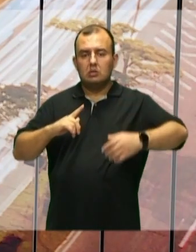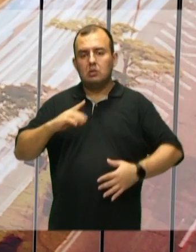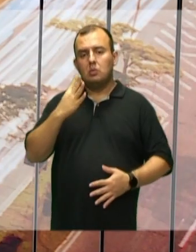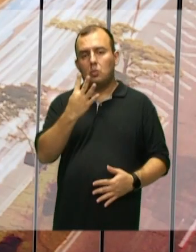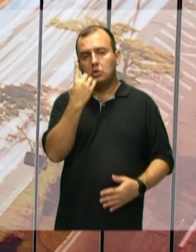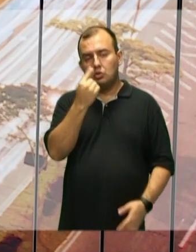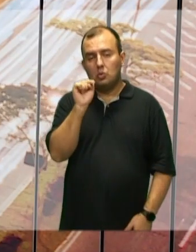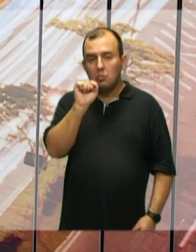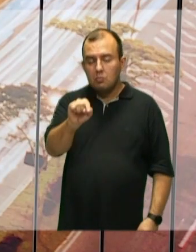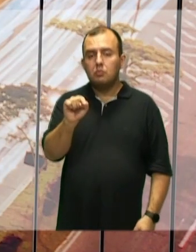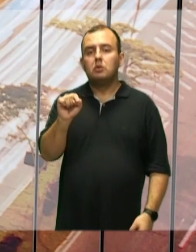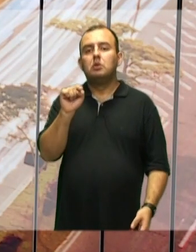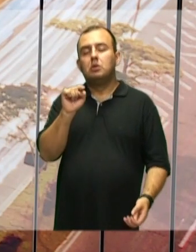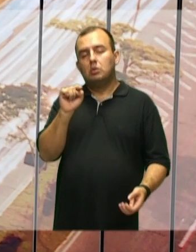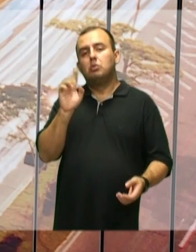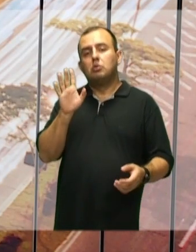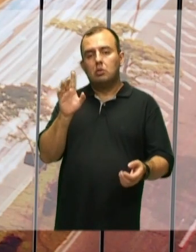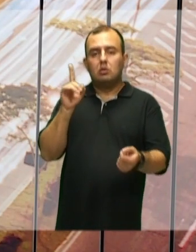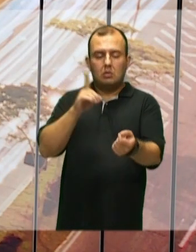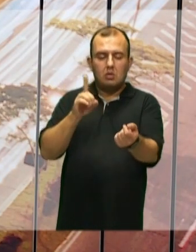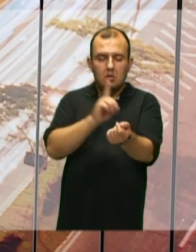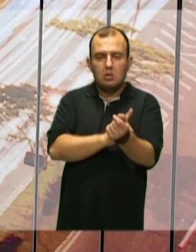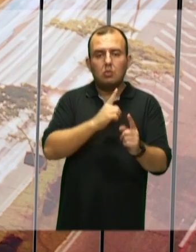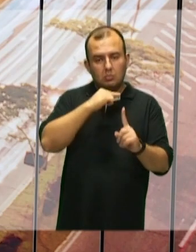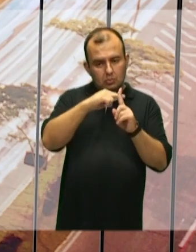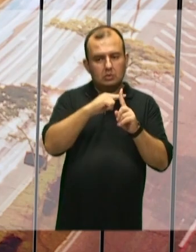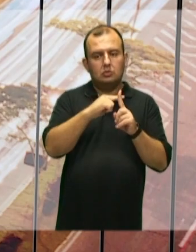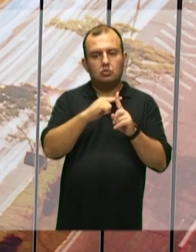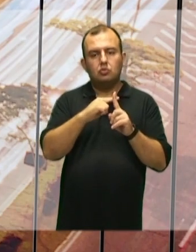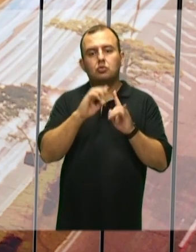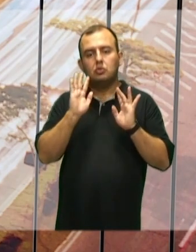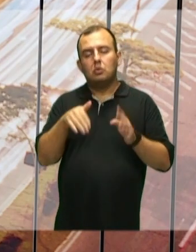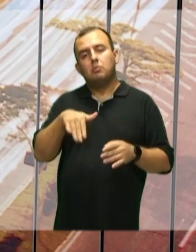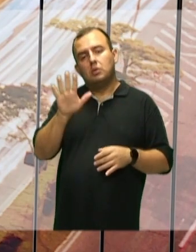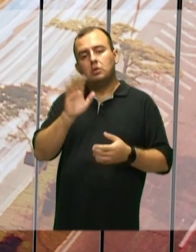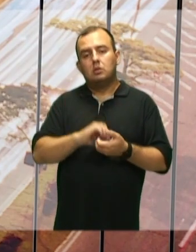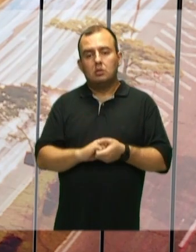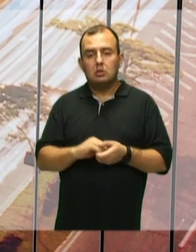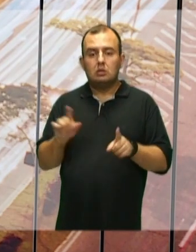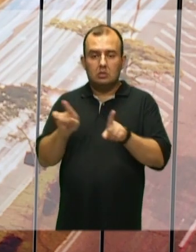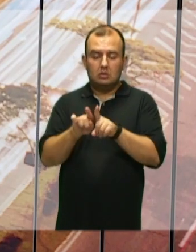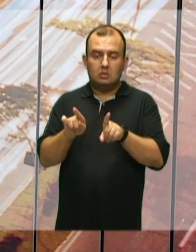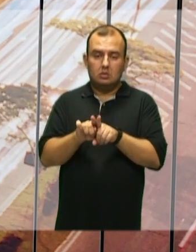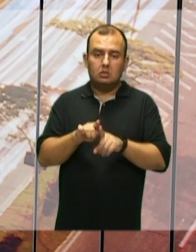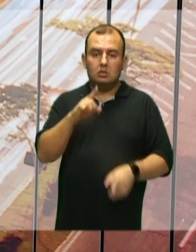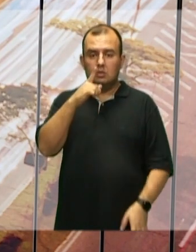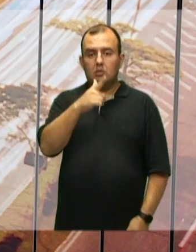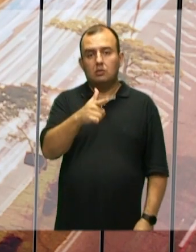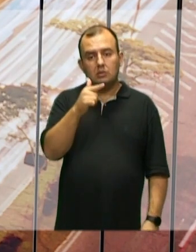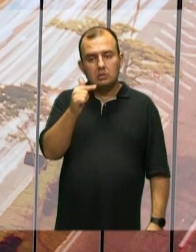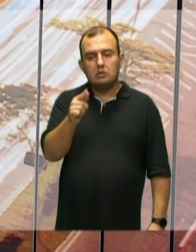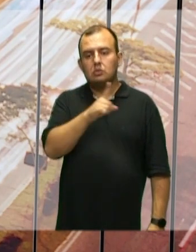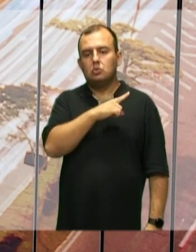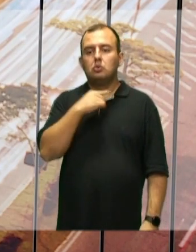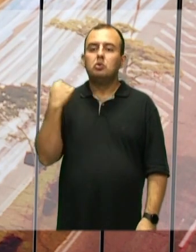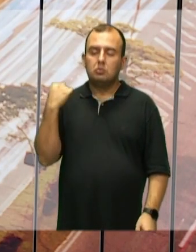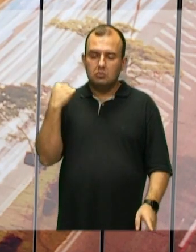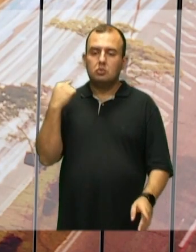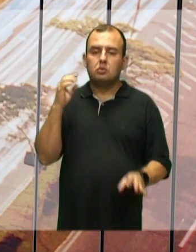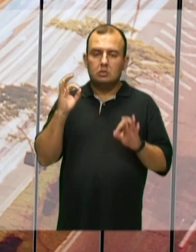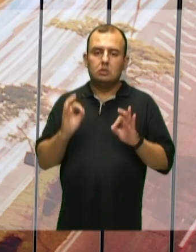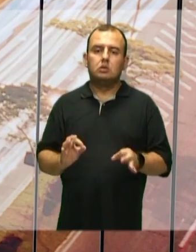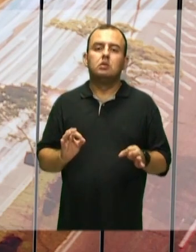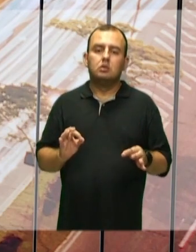41.000 casos notificados mais de 41.000 já está e também 27 óbitos confirmados